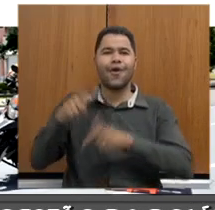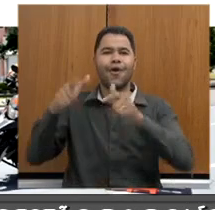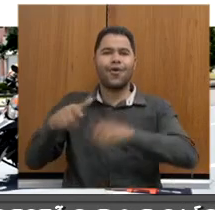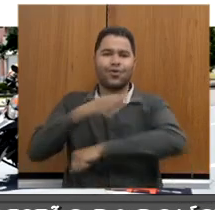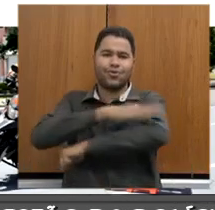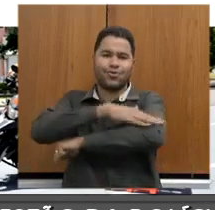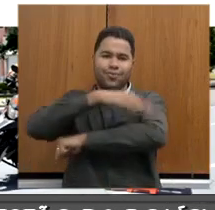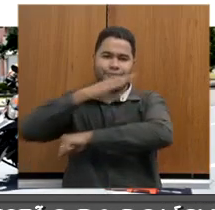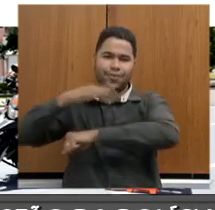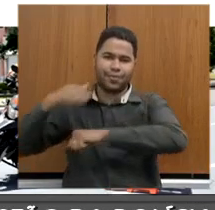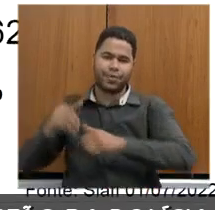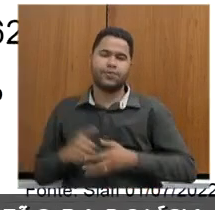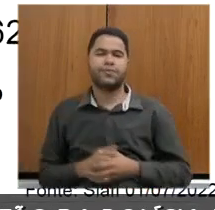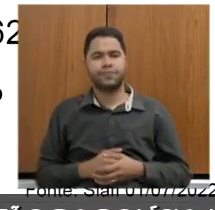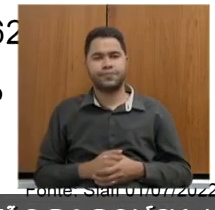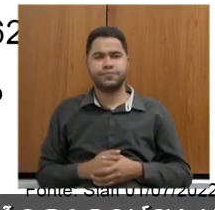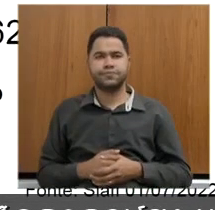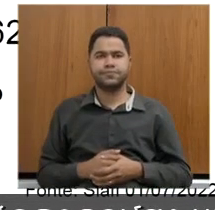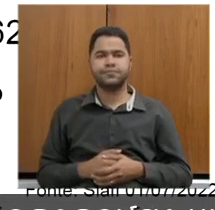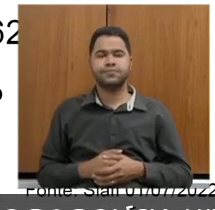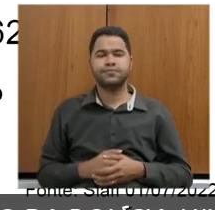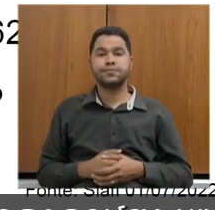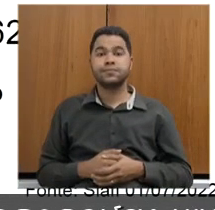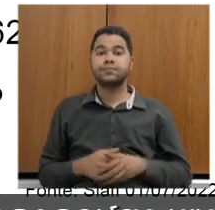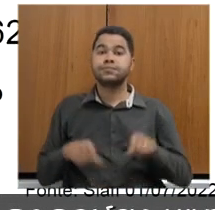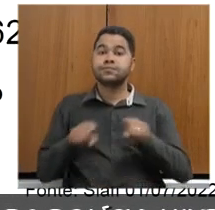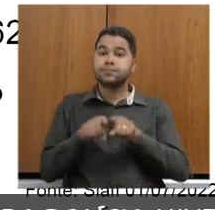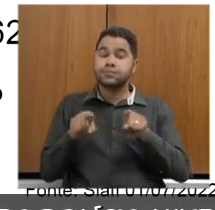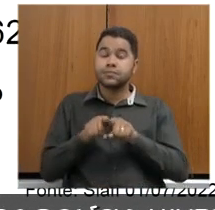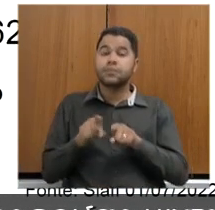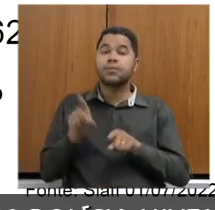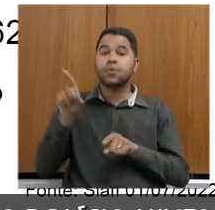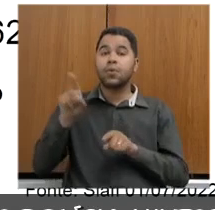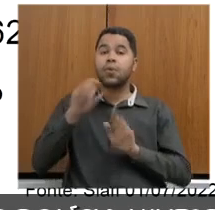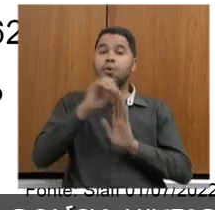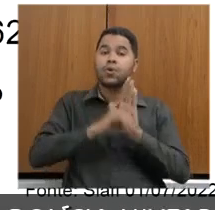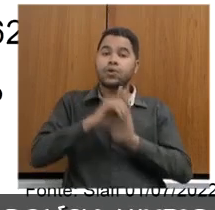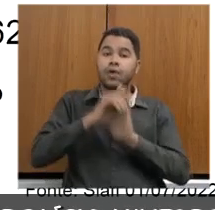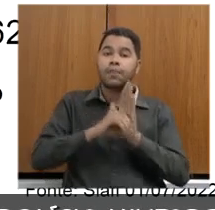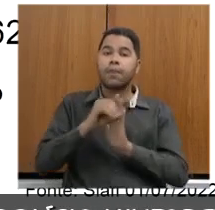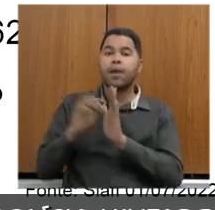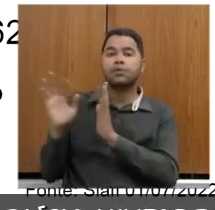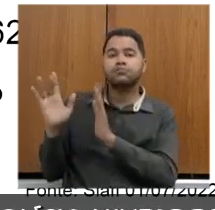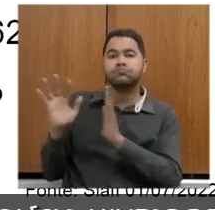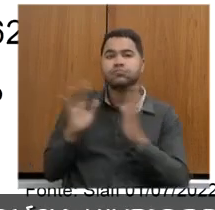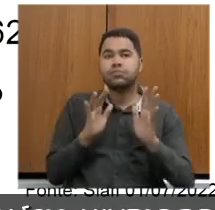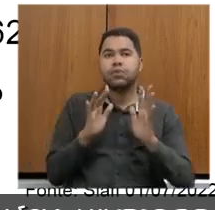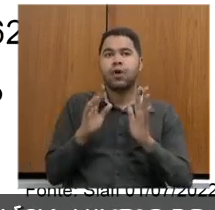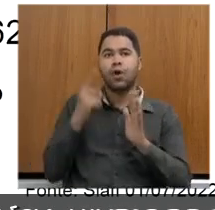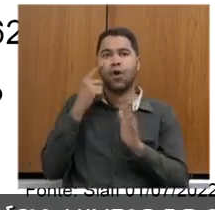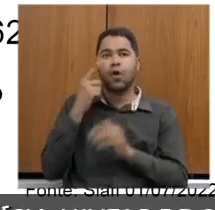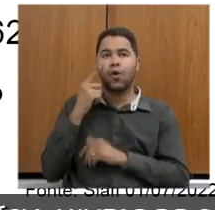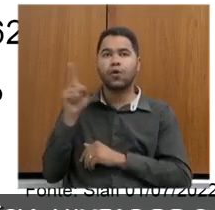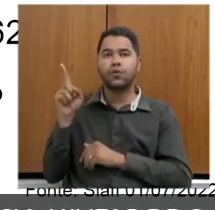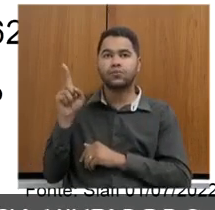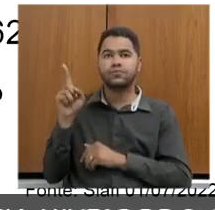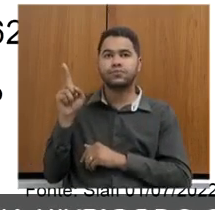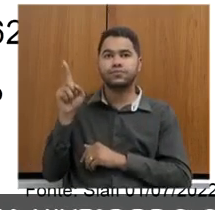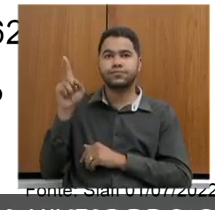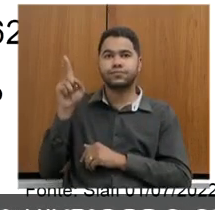Brumadinho pode passar e se refere ao orçamento ordinário do Estado fonts 27